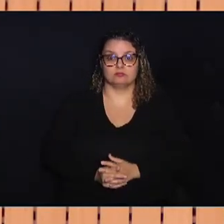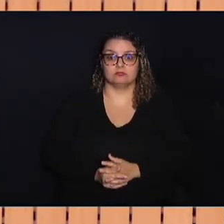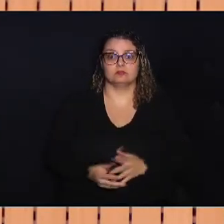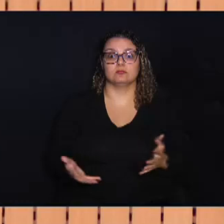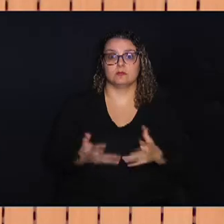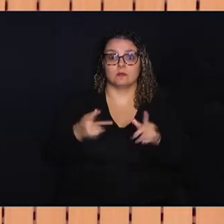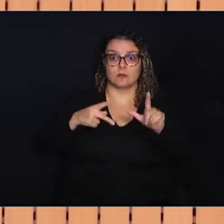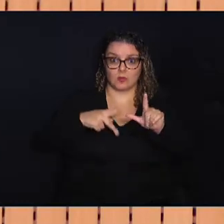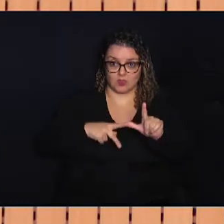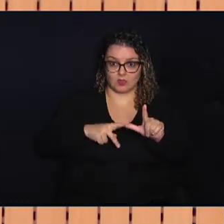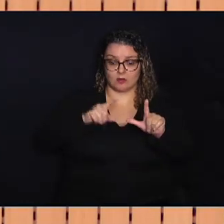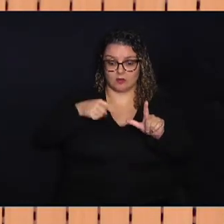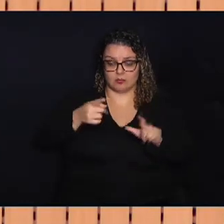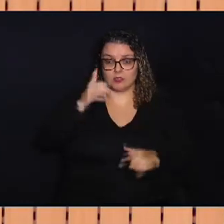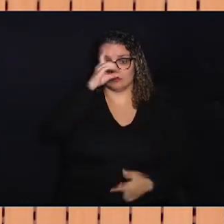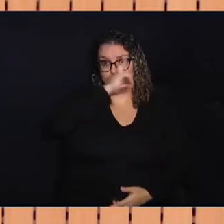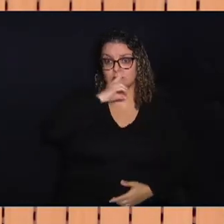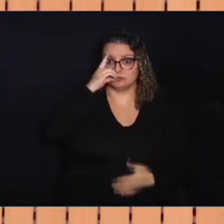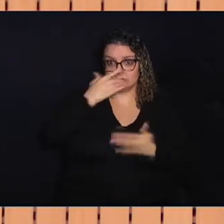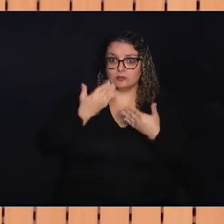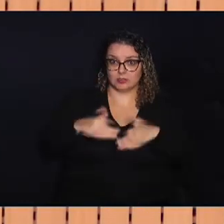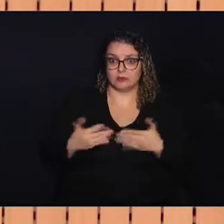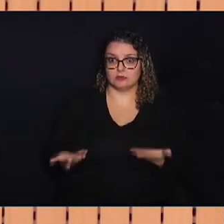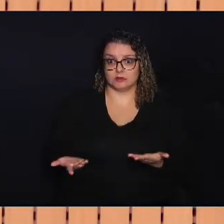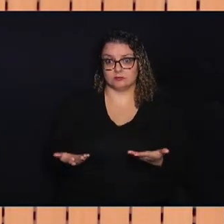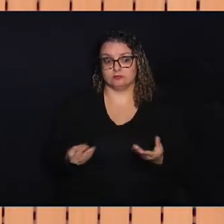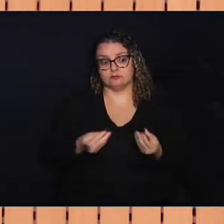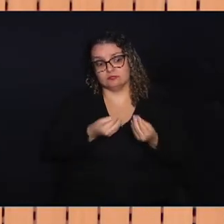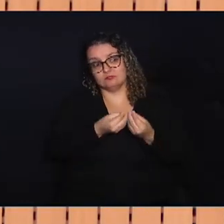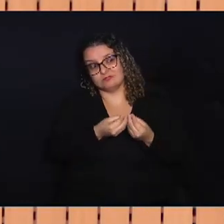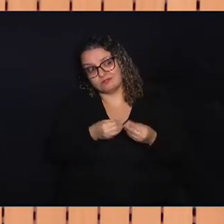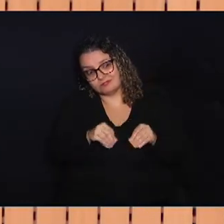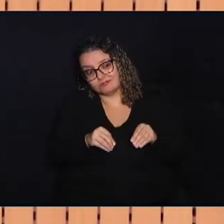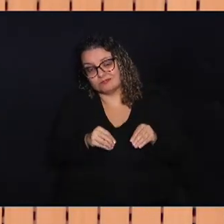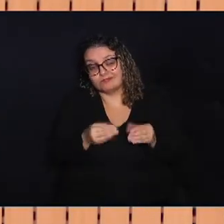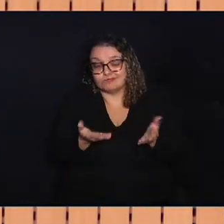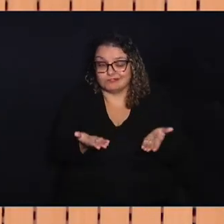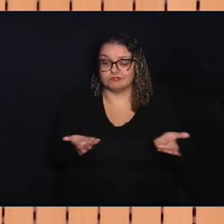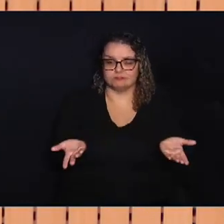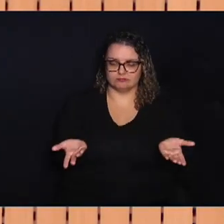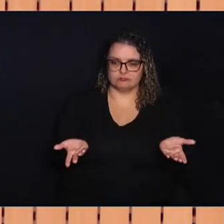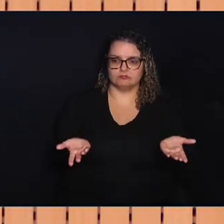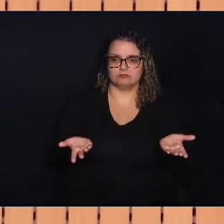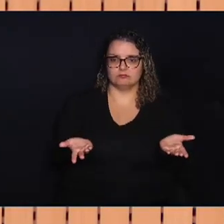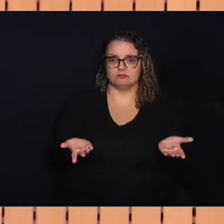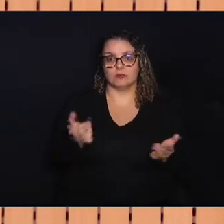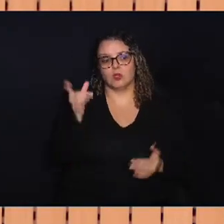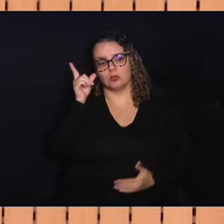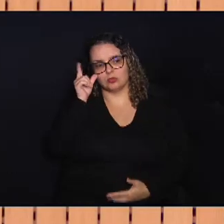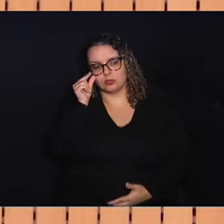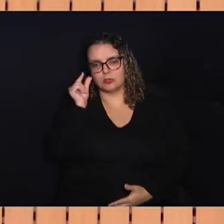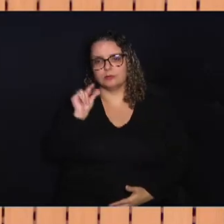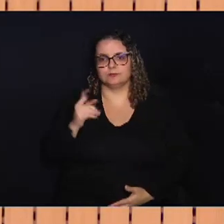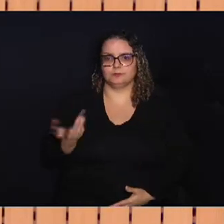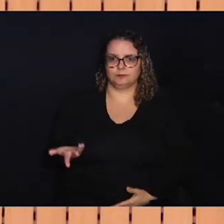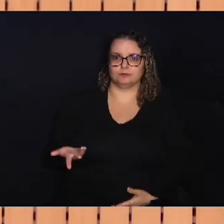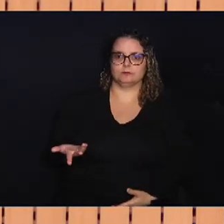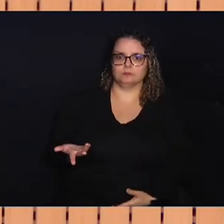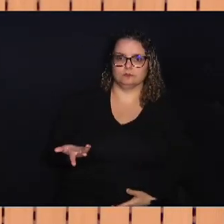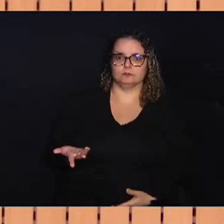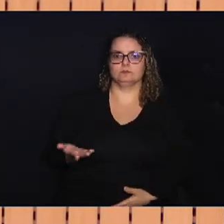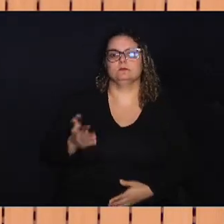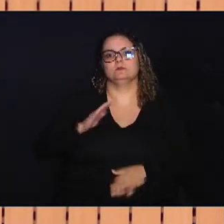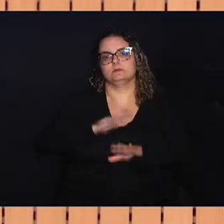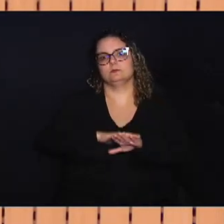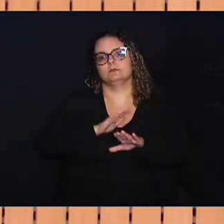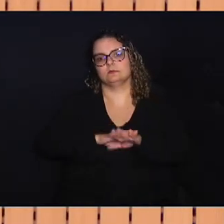passe livre para a próxima prova, né? O prejuízo já está aí, mas pelo menos a gente teria uma reação por